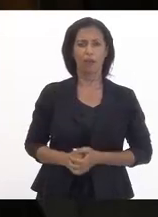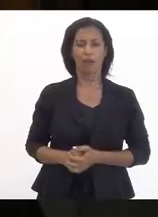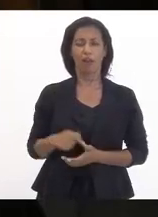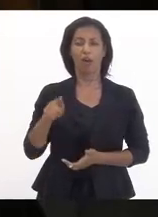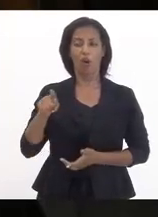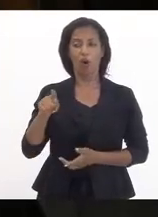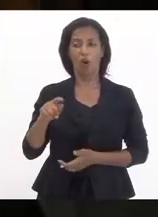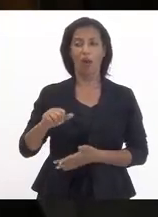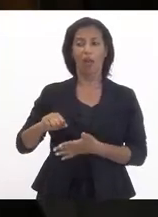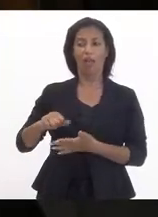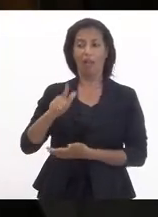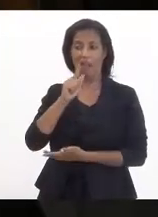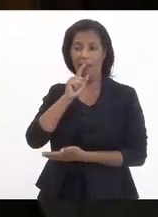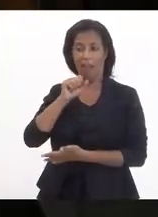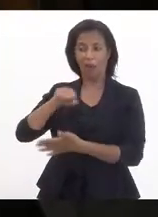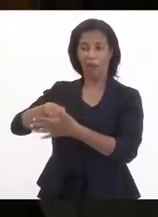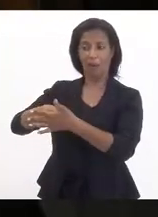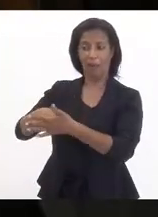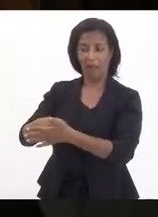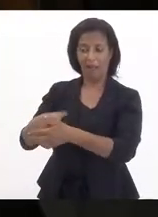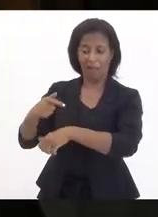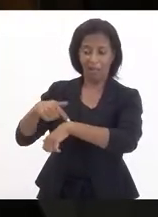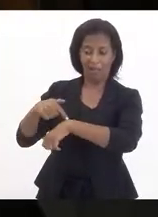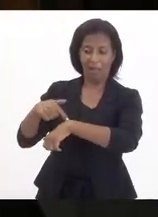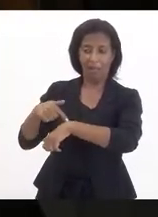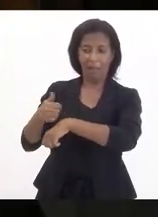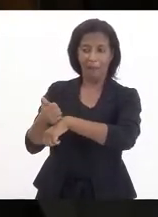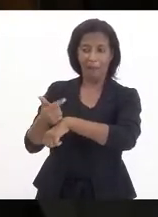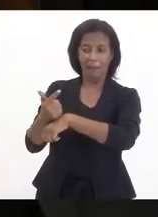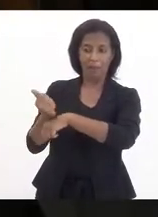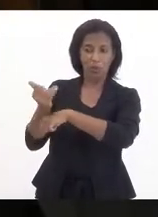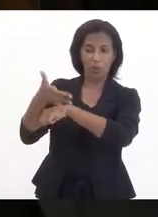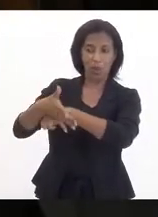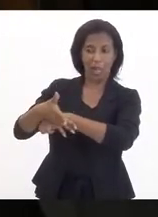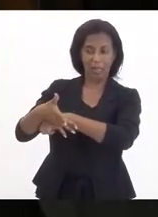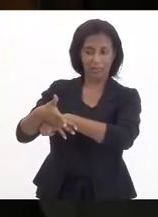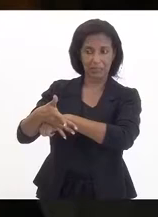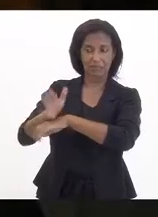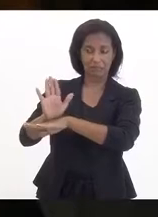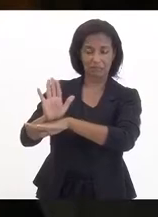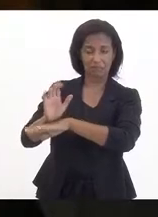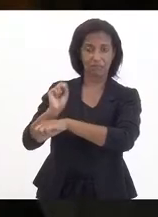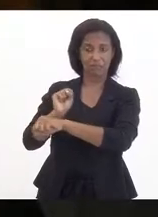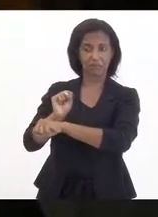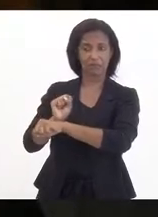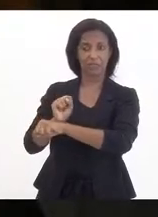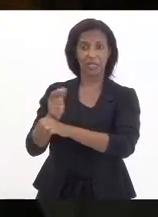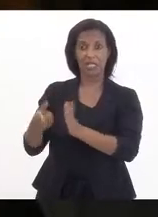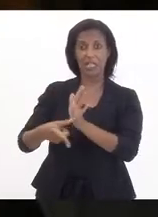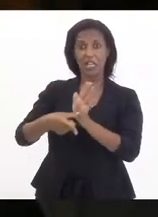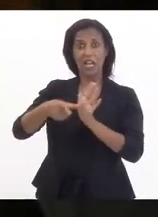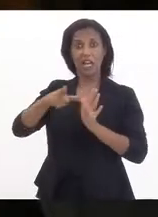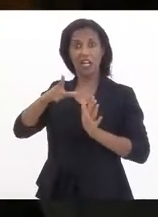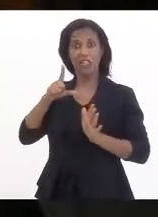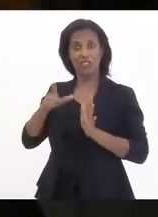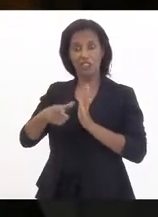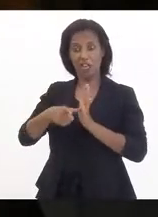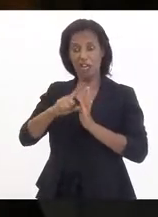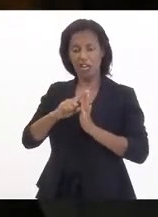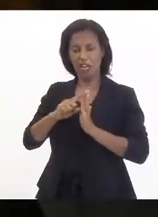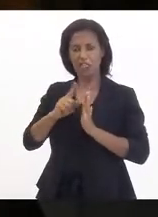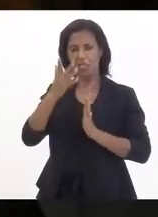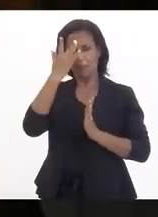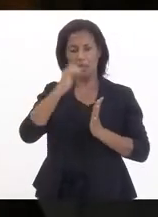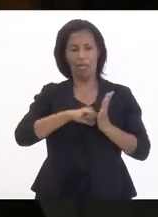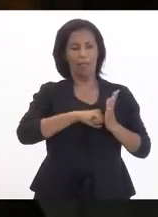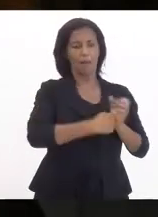ser interrompido a zero hora de um determinado dia e horas antes alguém fecha